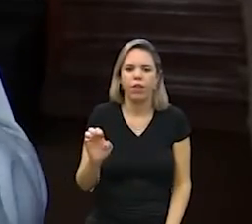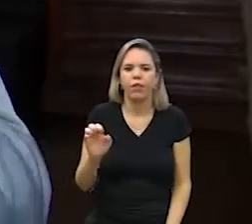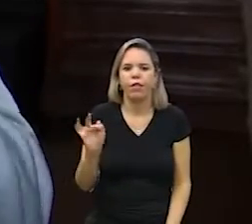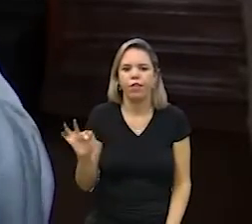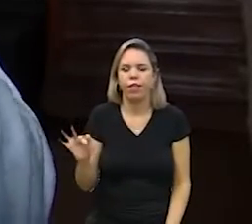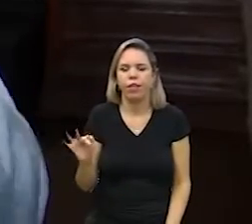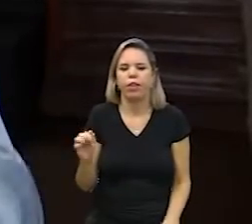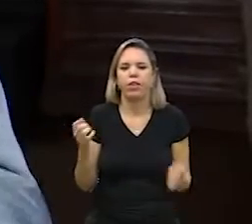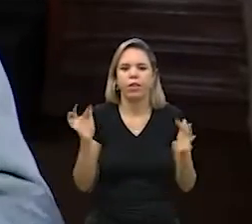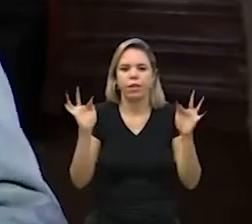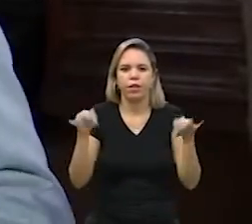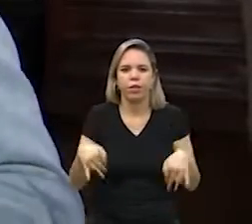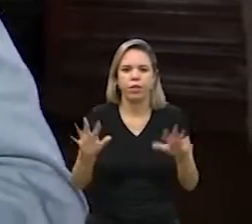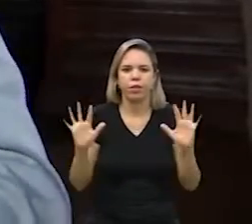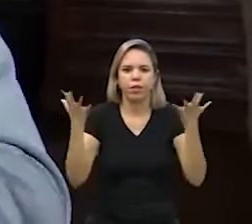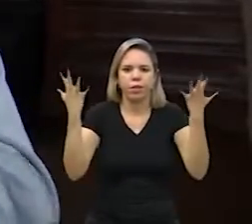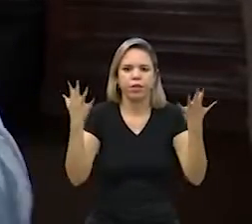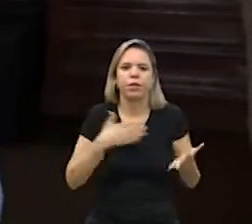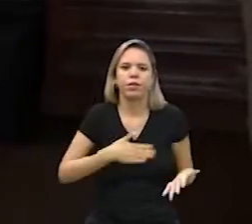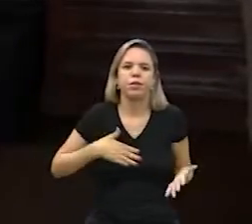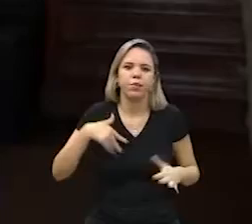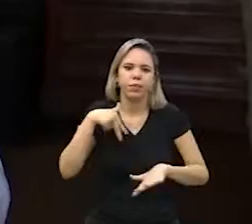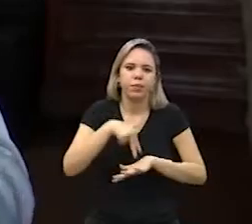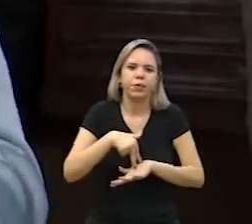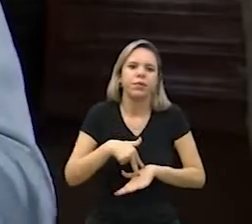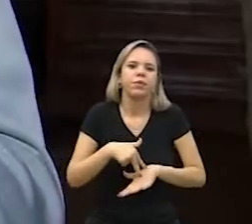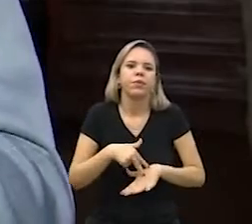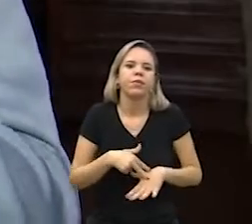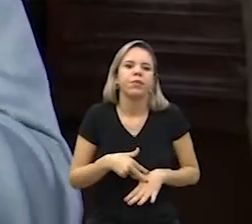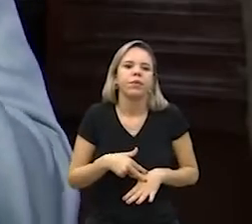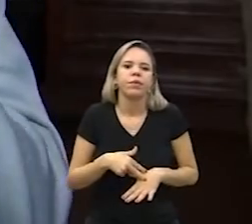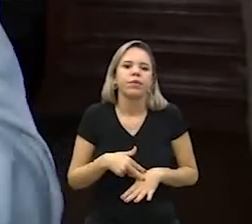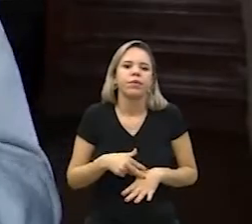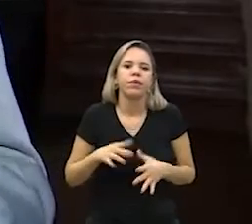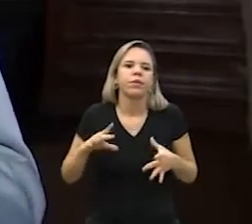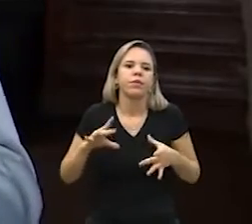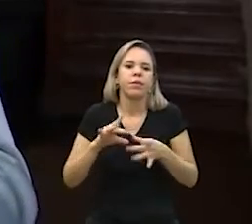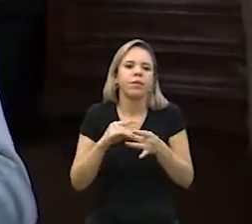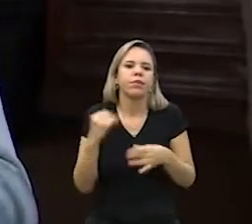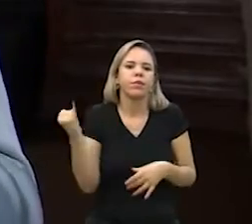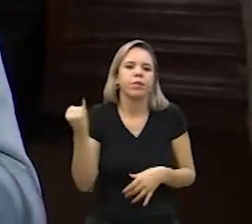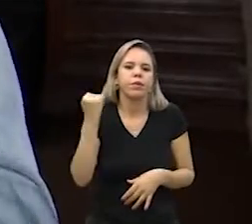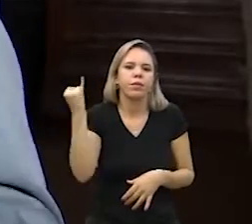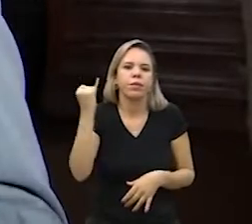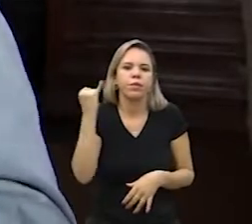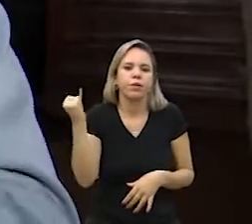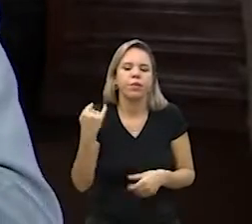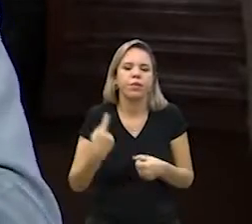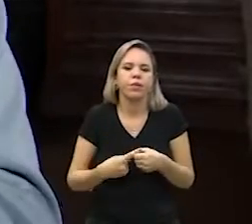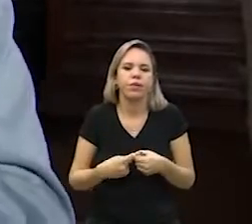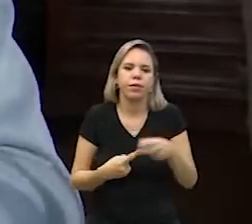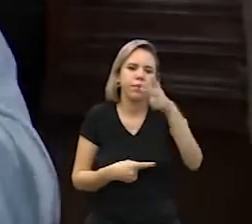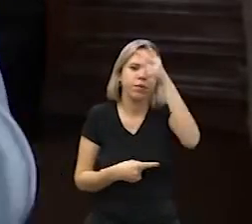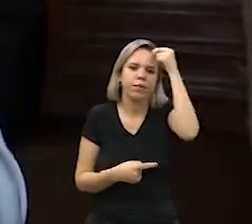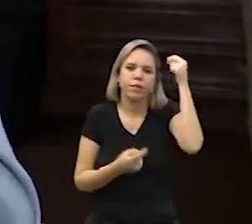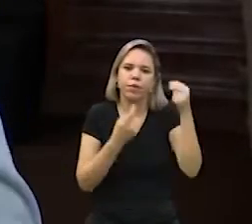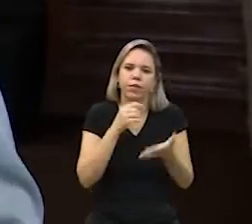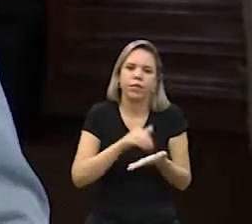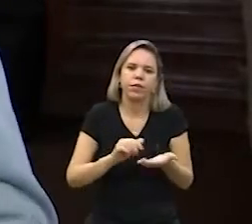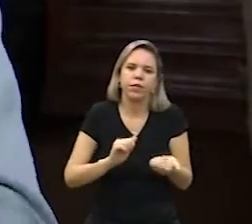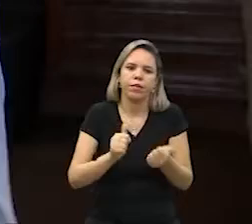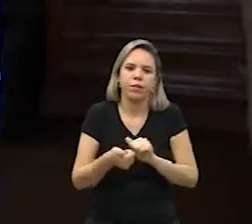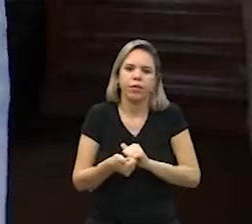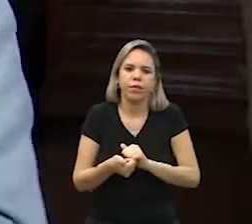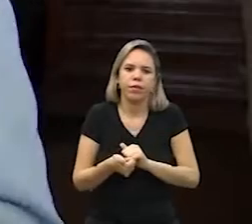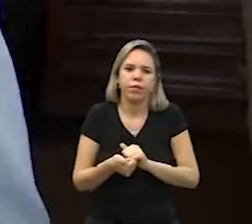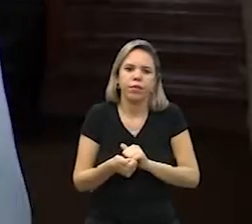no encerramento das comemorações. É um prazer estar aqui. Nós temos uma parceria muito importante com a Prefeitura Municipal de Campinas, através da Secretaria de